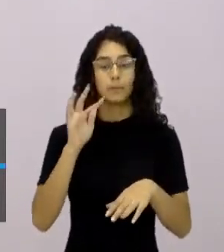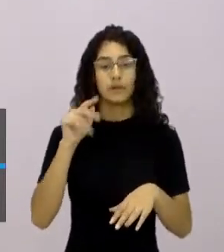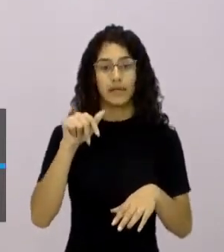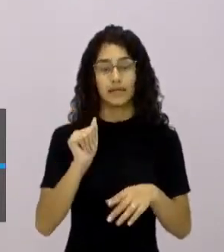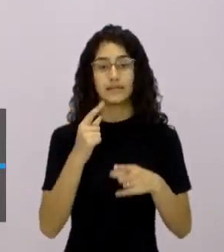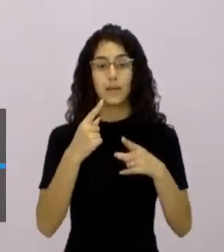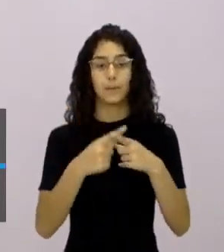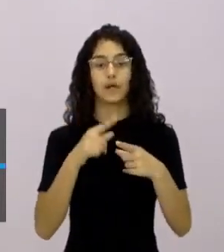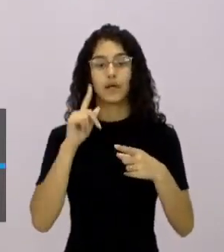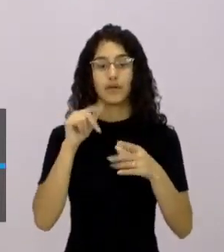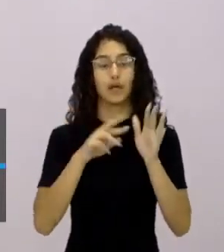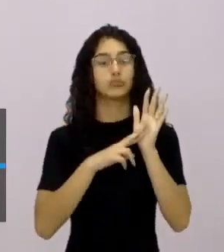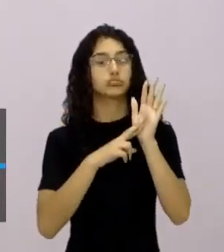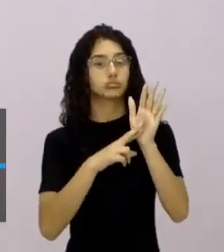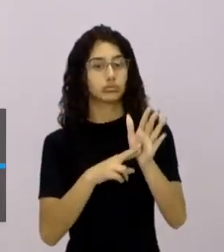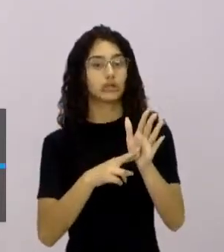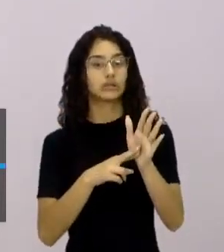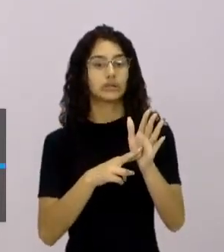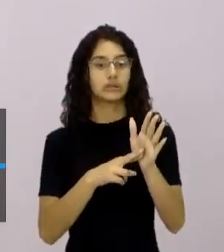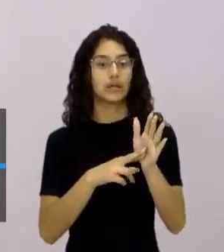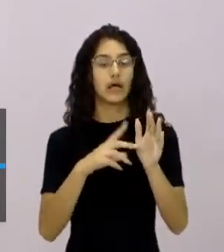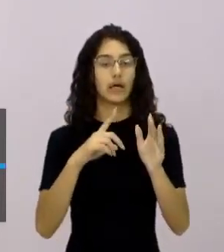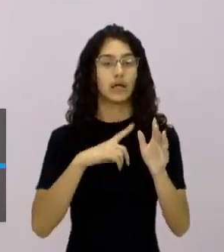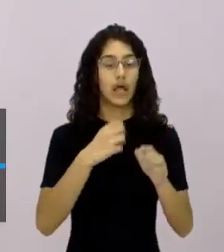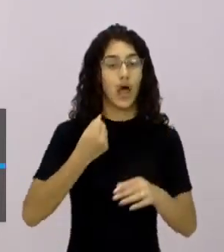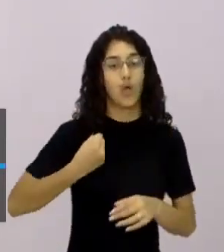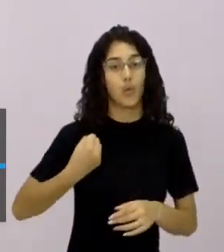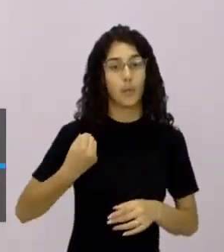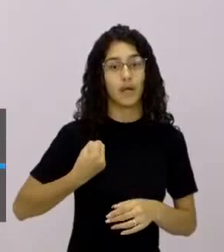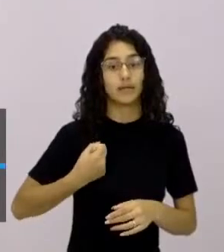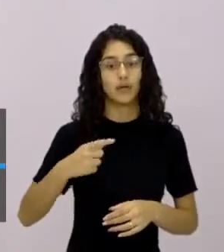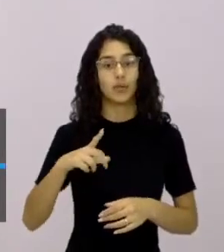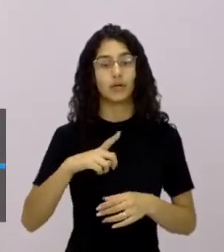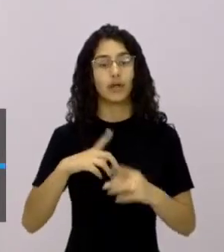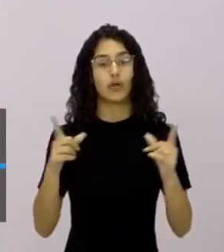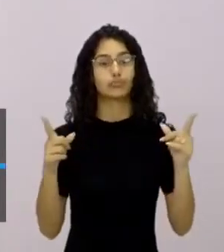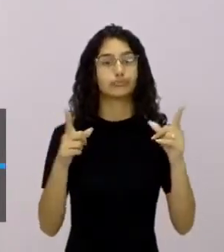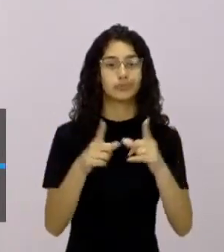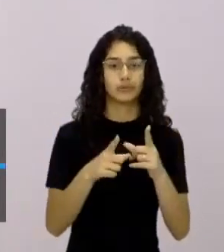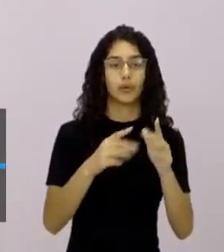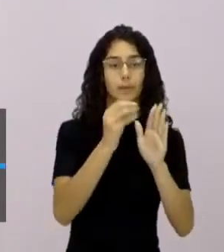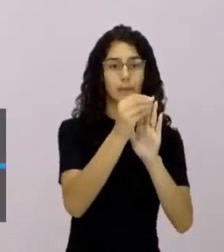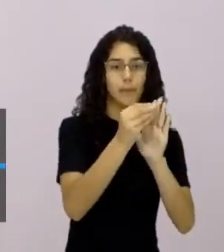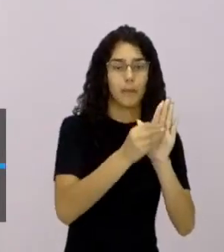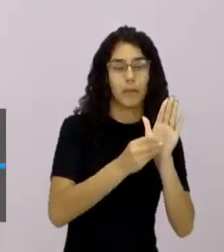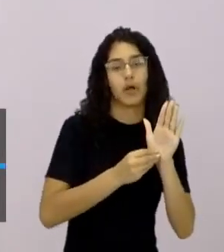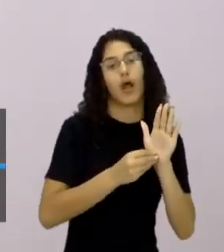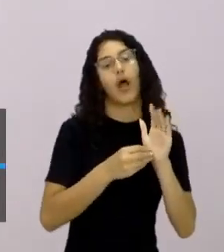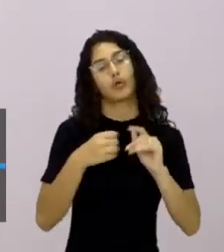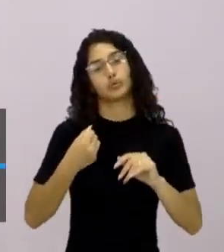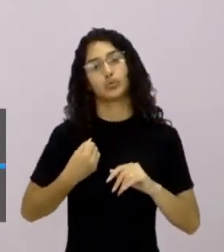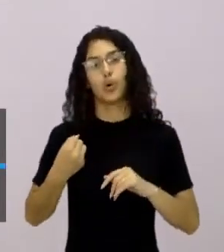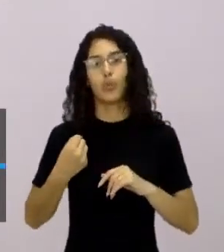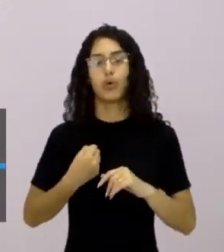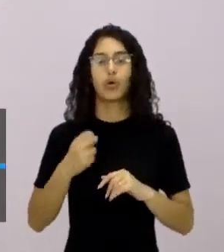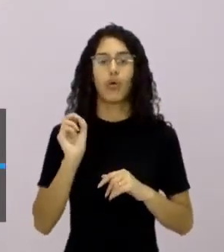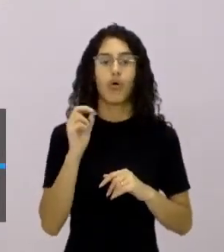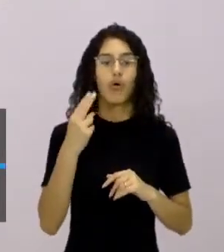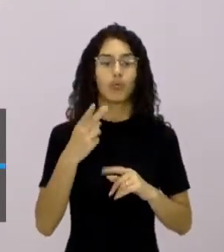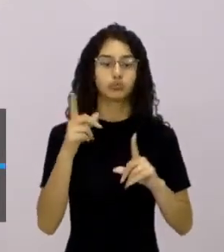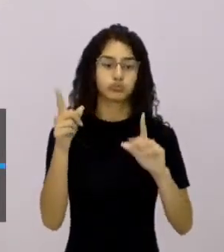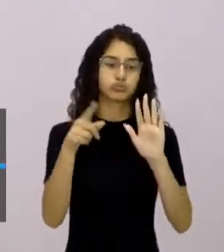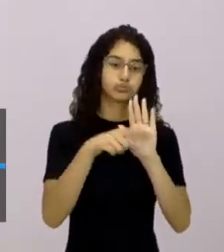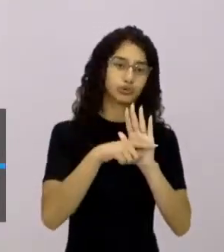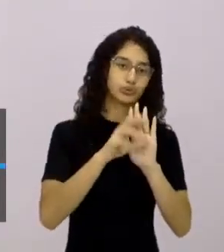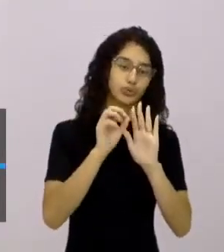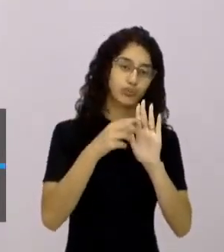a potência vai representar essas casas que você está economizando de colocar no número, né? Ou diminuindo